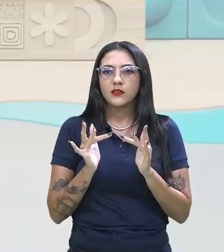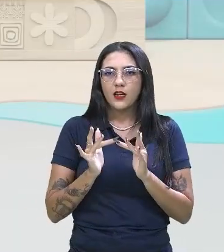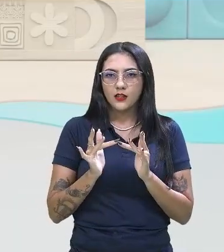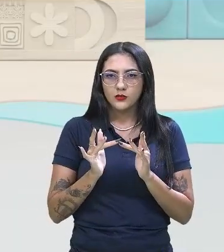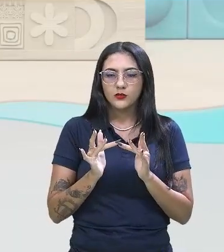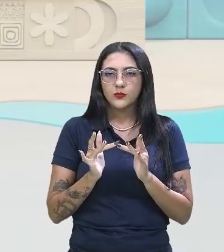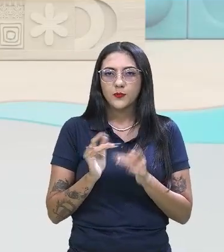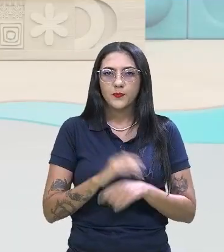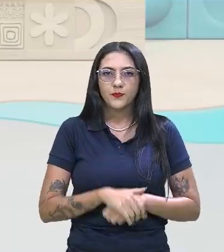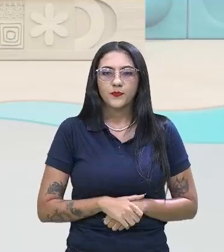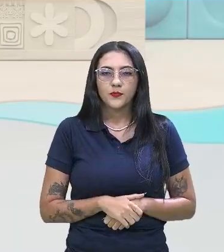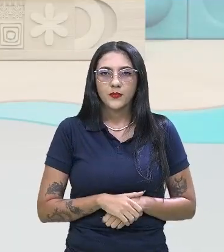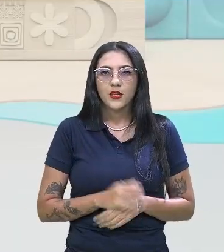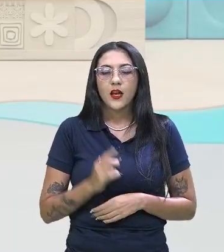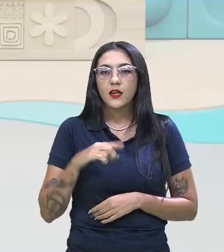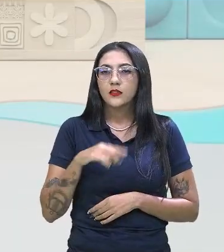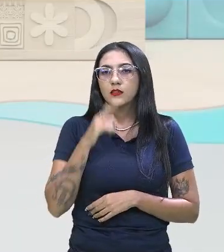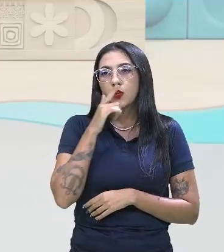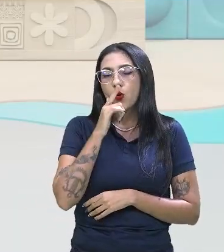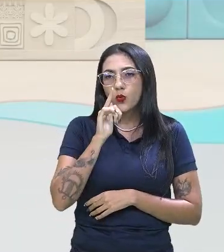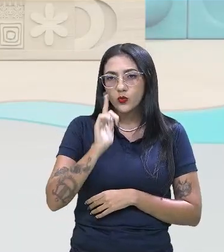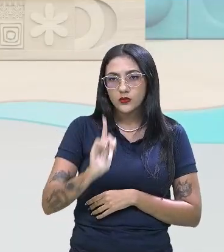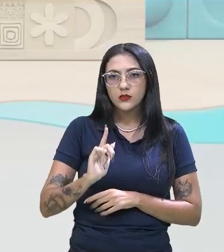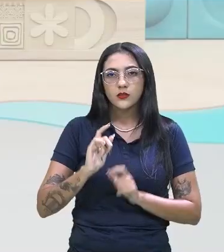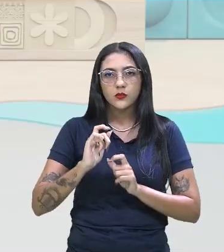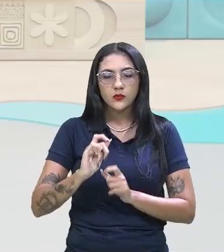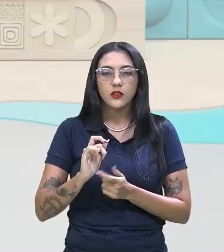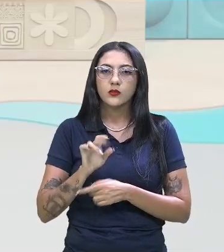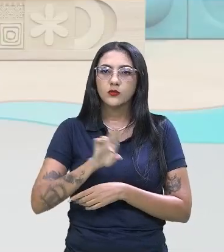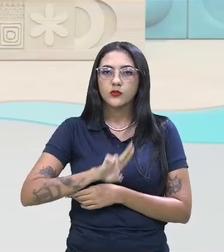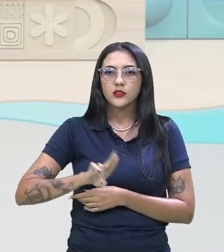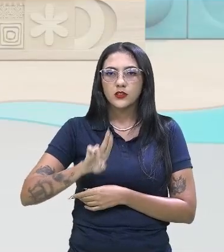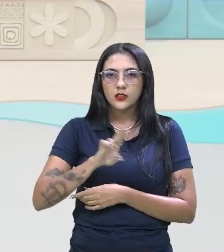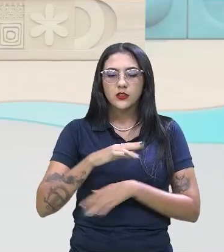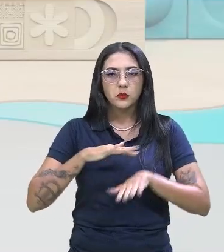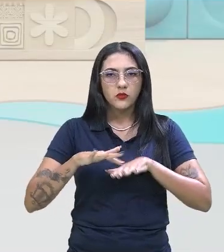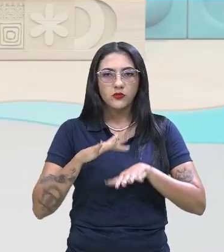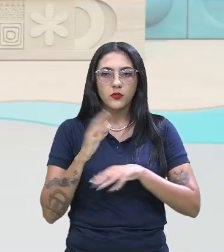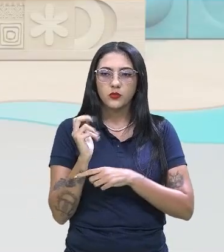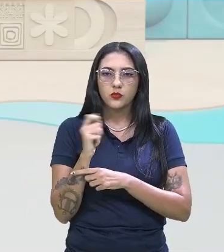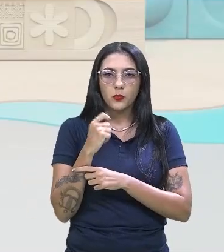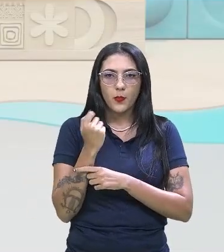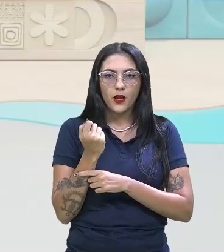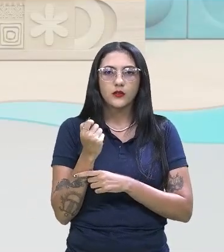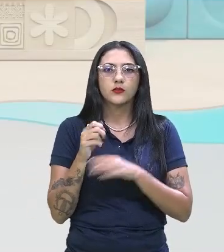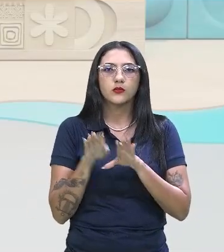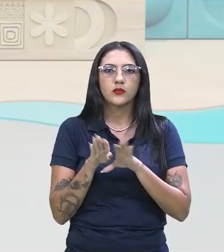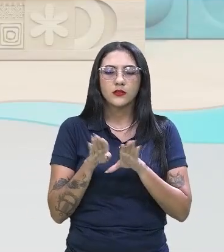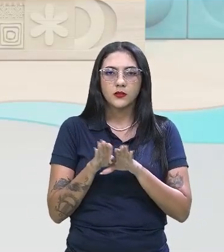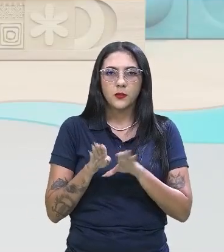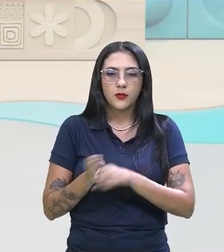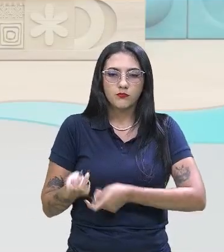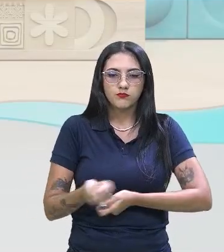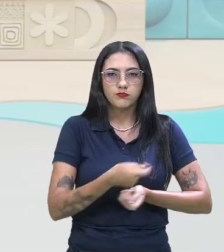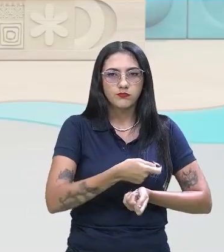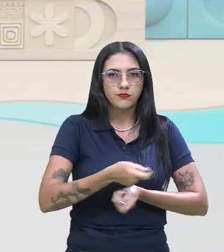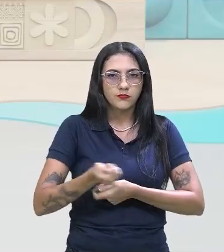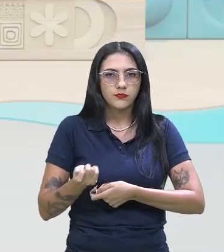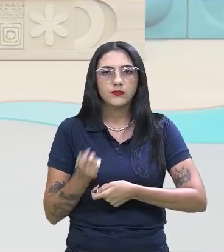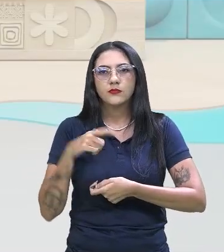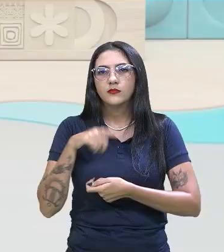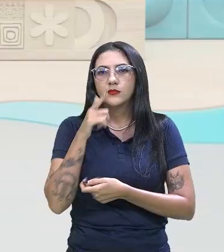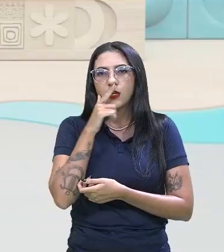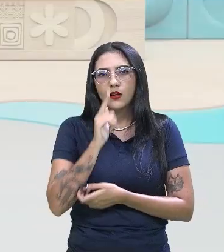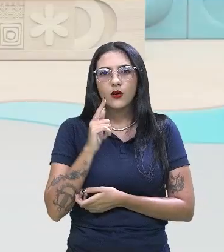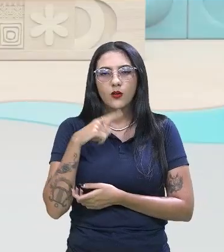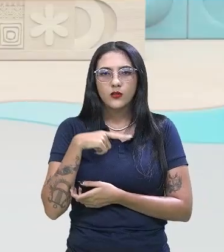O que gera o movimento é a rotação do antebraço esquerdo. Então, você vai fazendo um movimento de